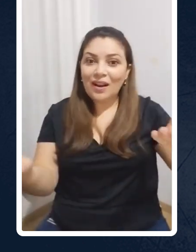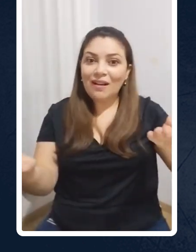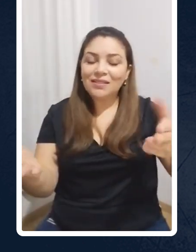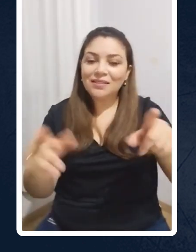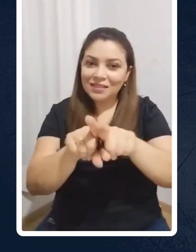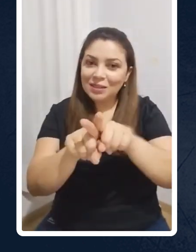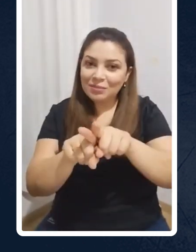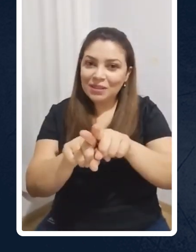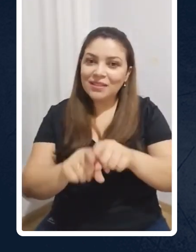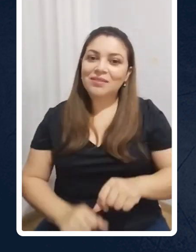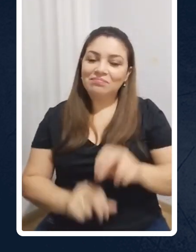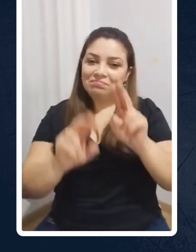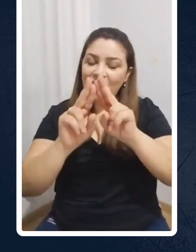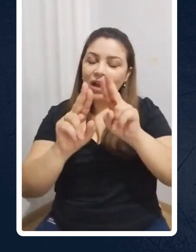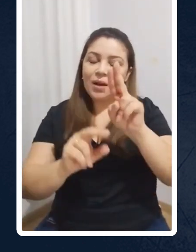Então, que os